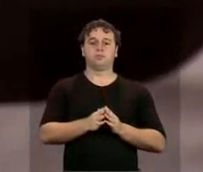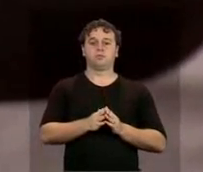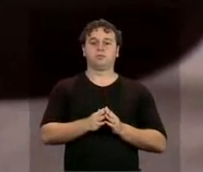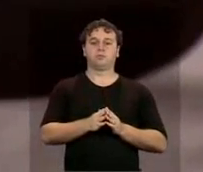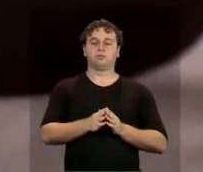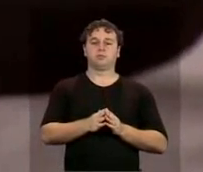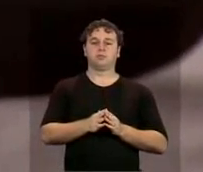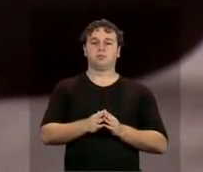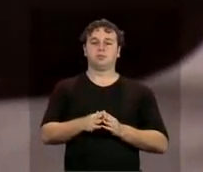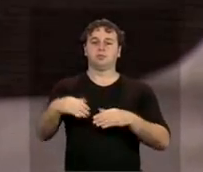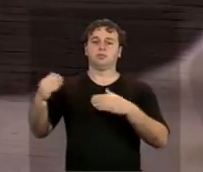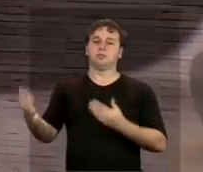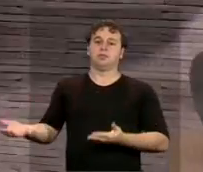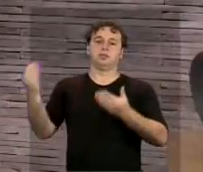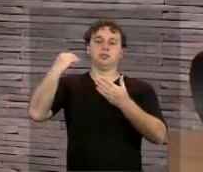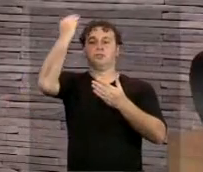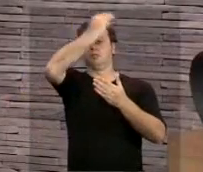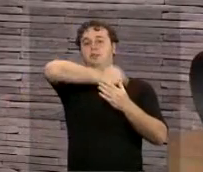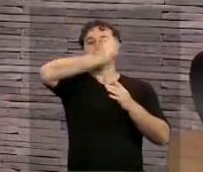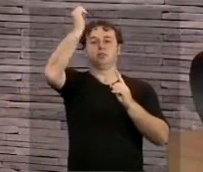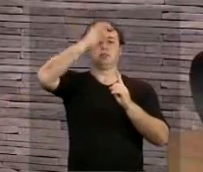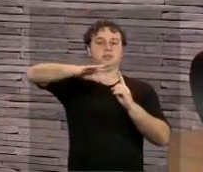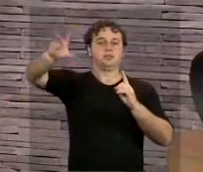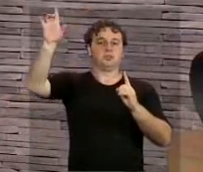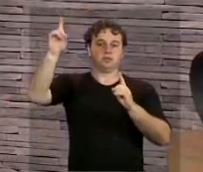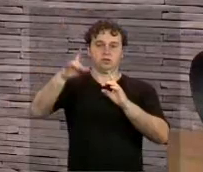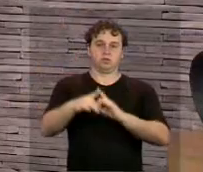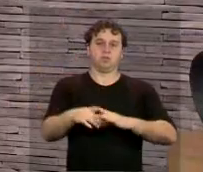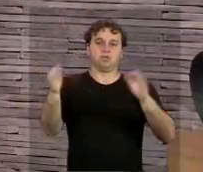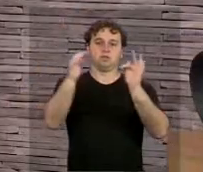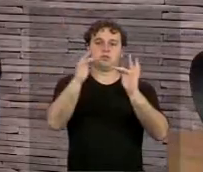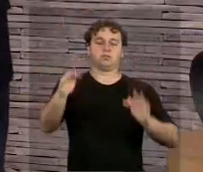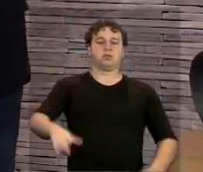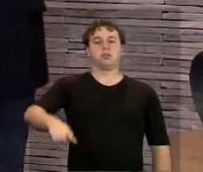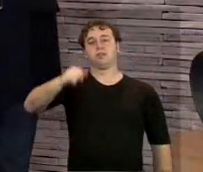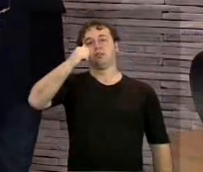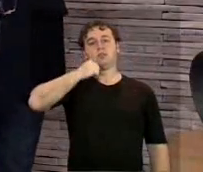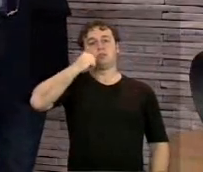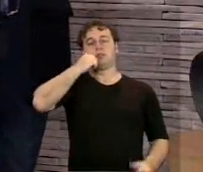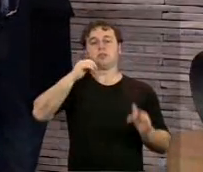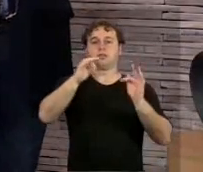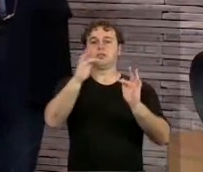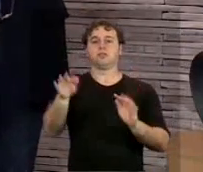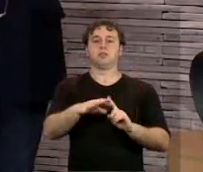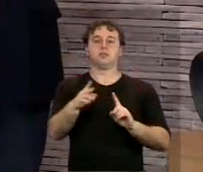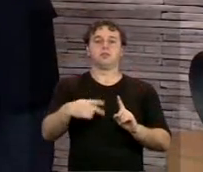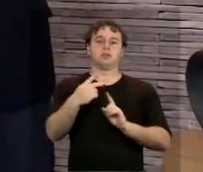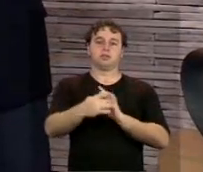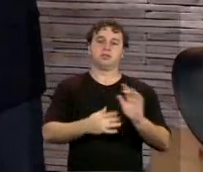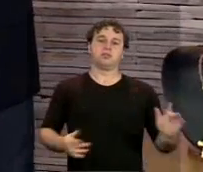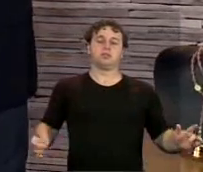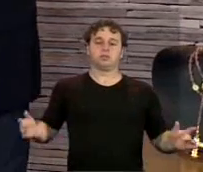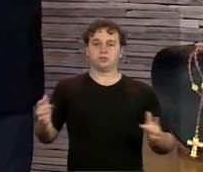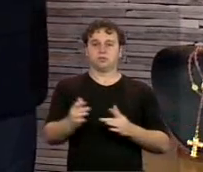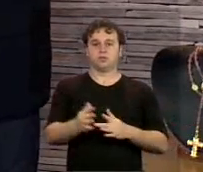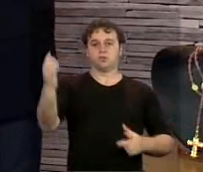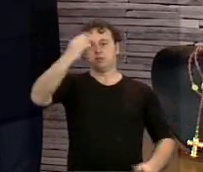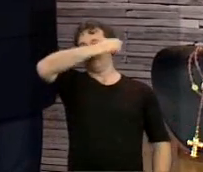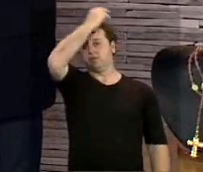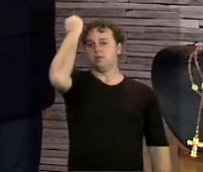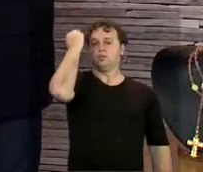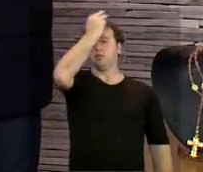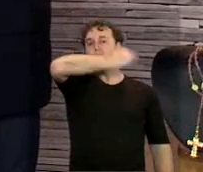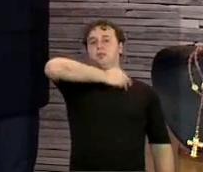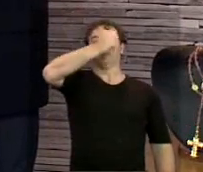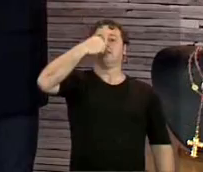morte. Amém. Ave Maria, cheia de graça, o Senhor é convosco. Bendita sois vós entre as mulheres e bendito é o fruto